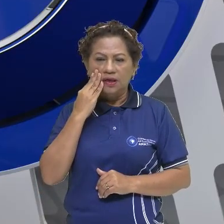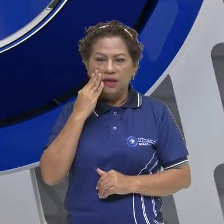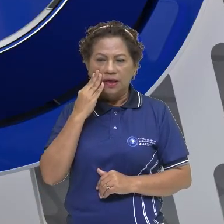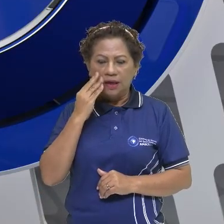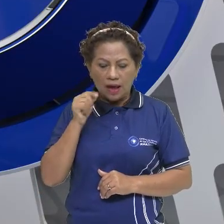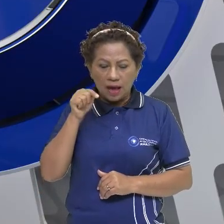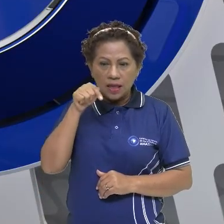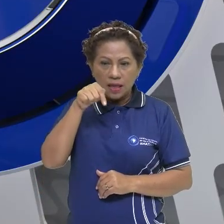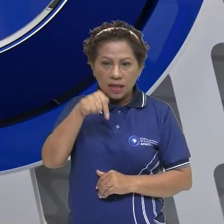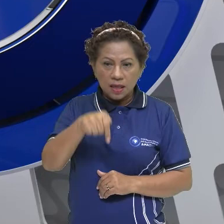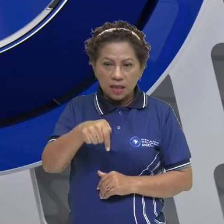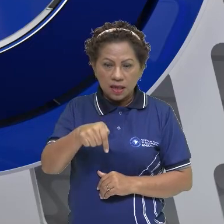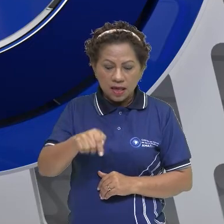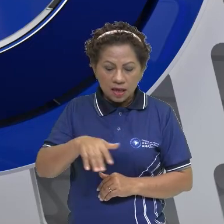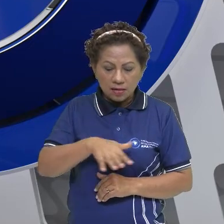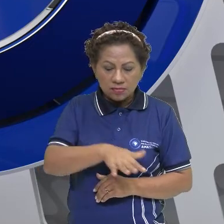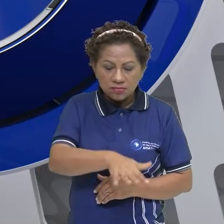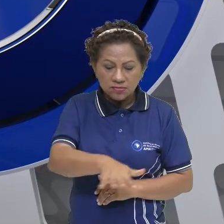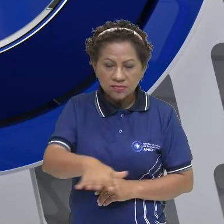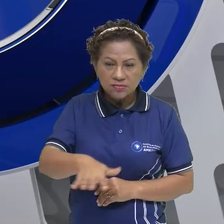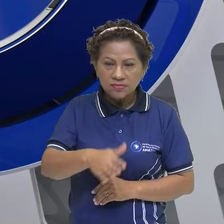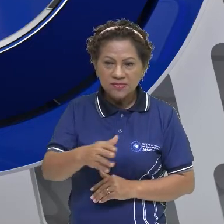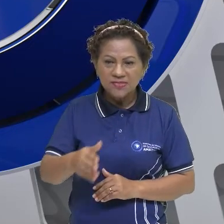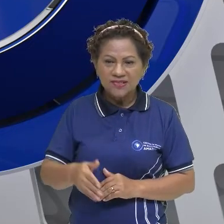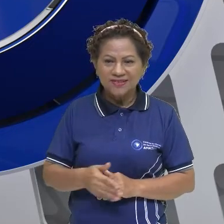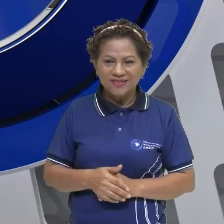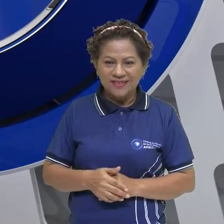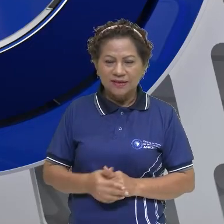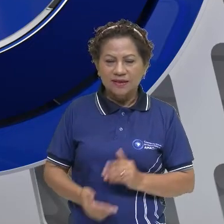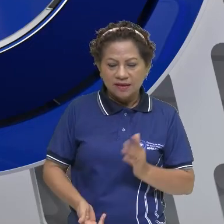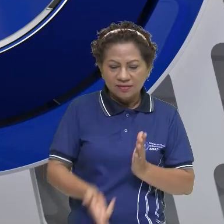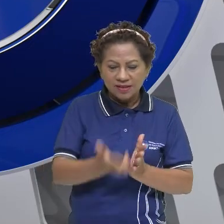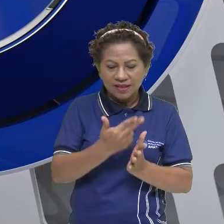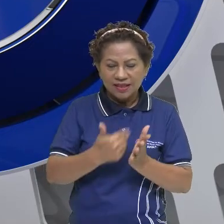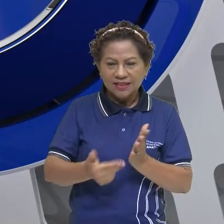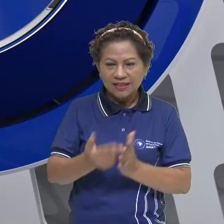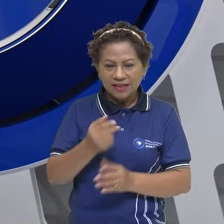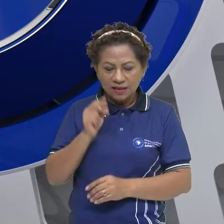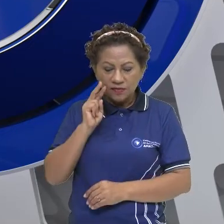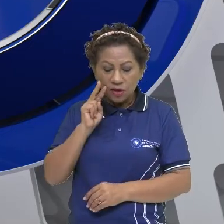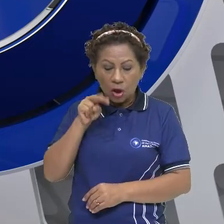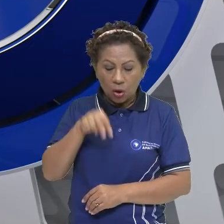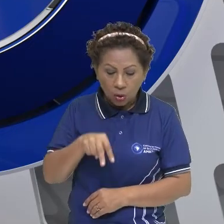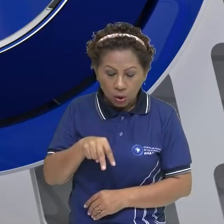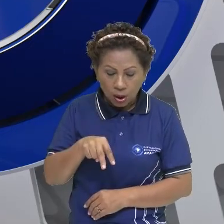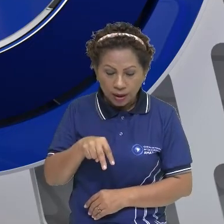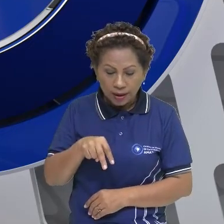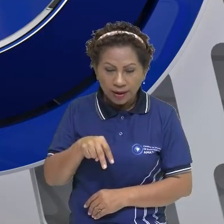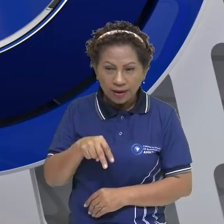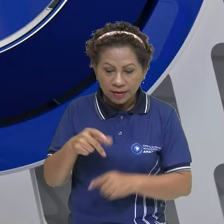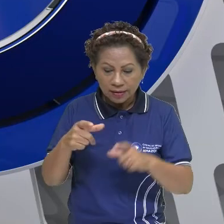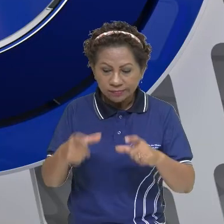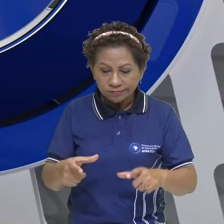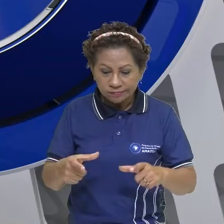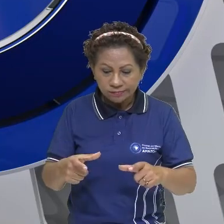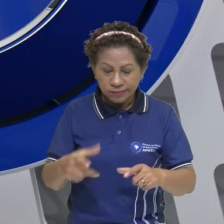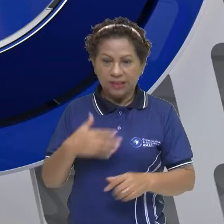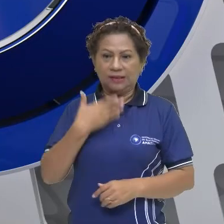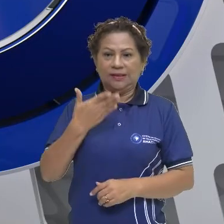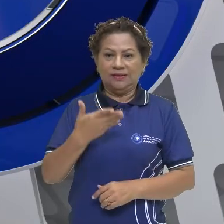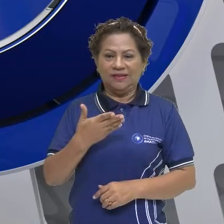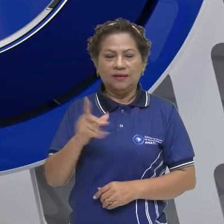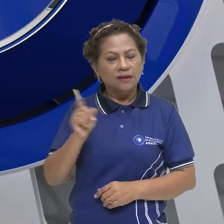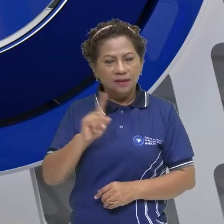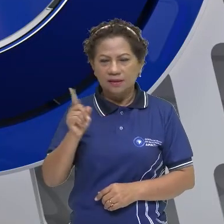são um asfalto, que parece que é um buraco, né? É tanto que a pessoa até... Opa, aí ela volta. Não, isso tudo